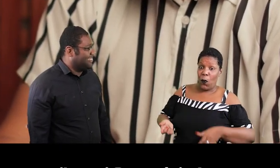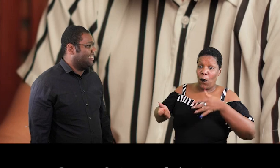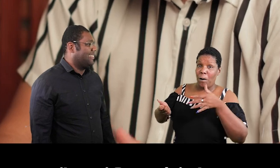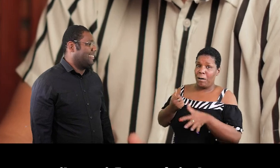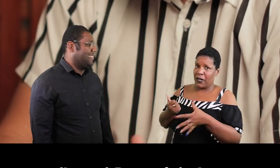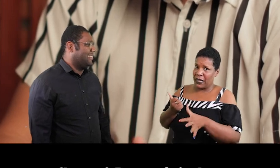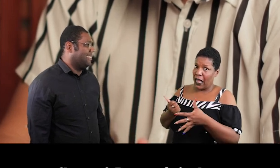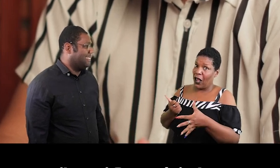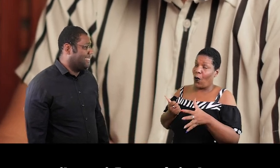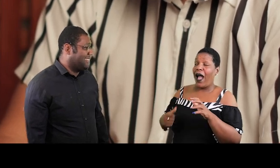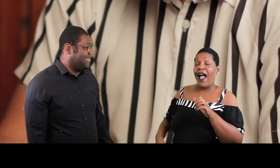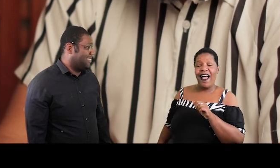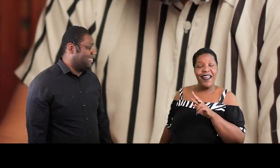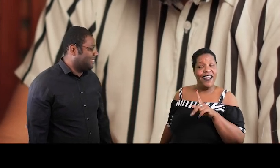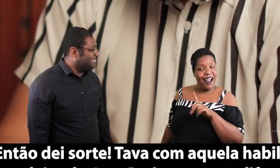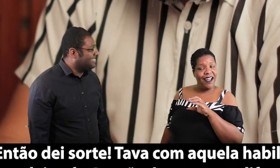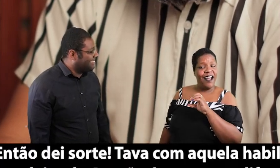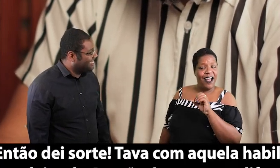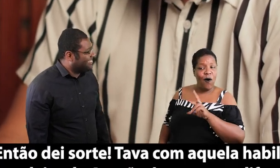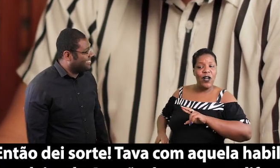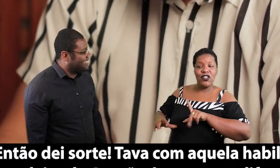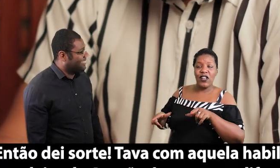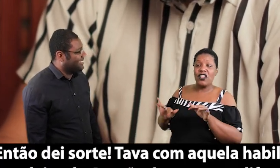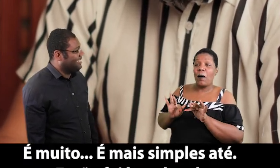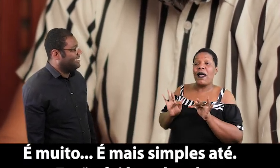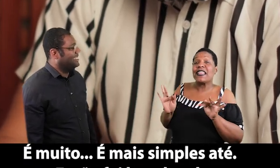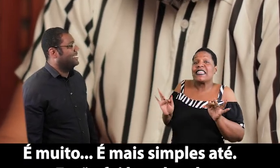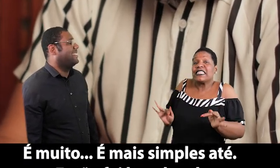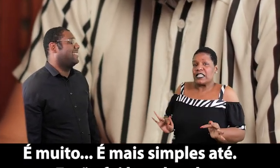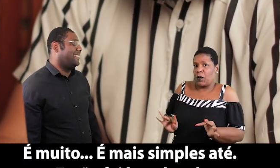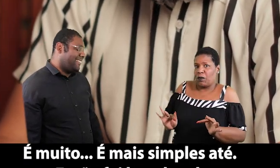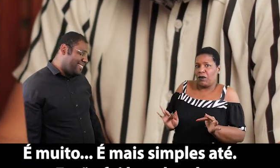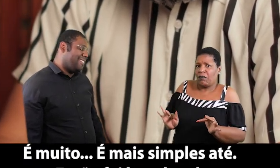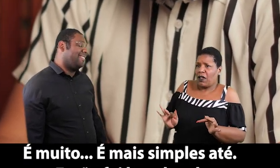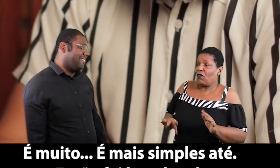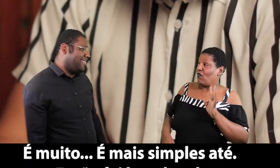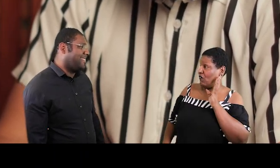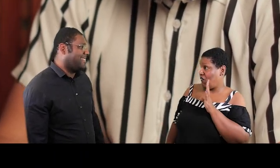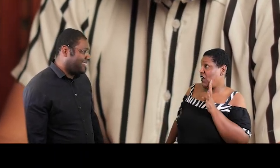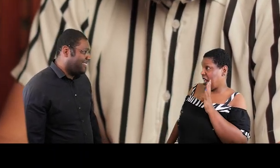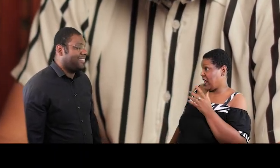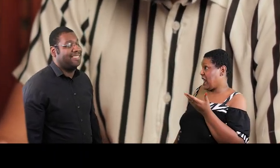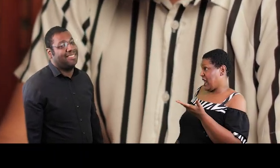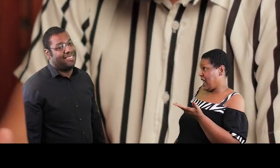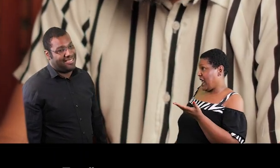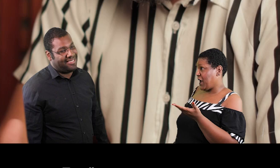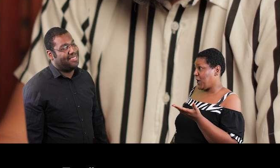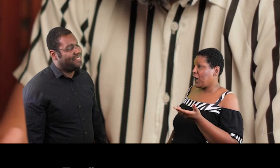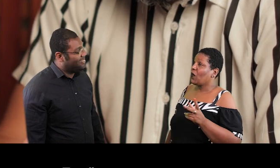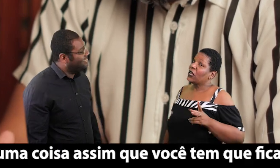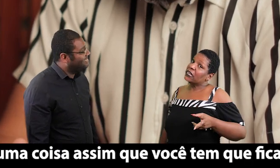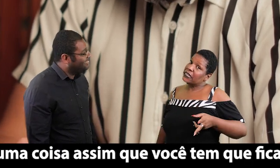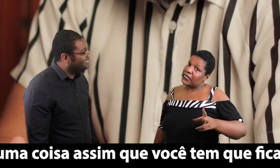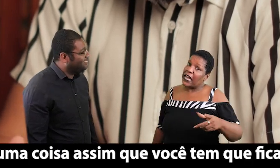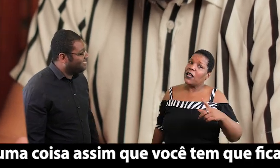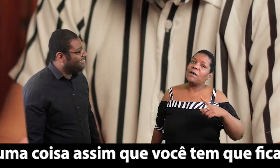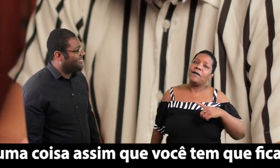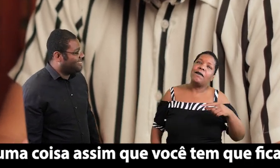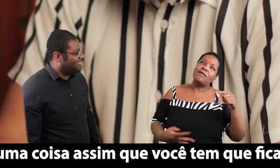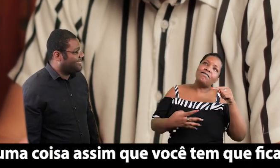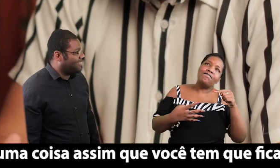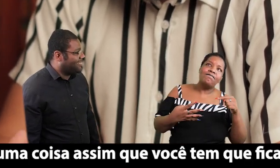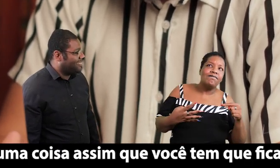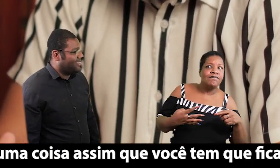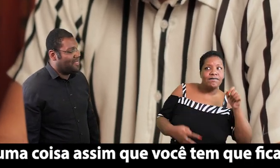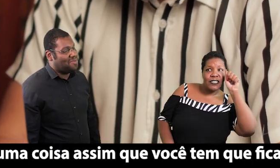pandeiro do Aragão é um pouco diferente. É mais simples até. Então foi bem legal. Então sempre tem alguma coisa assim que